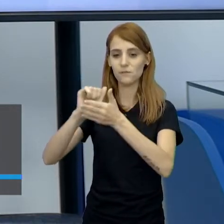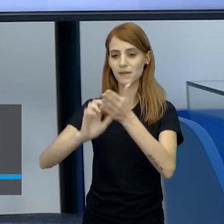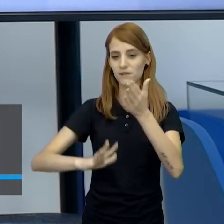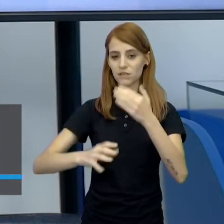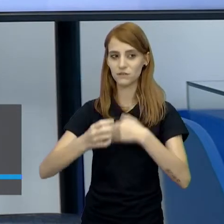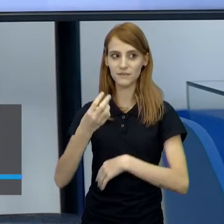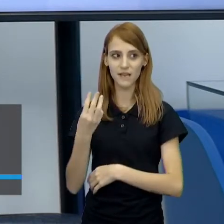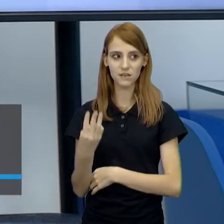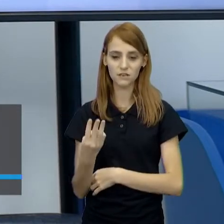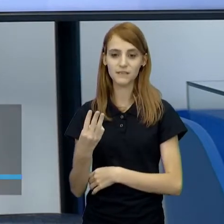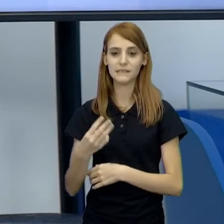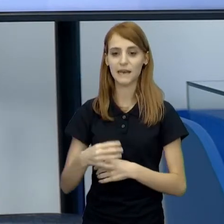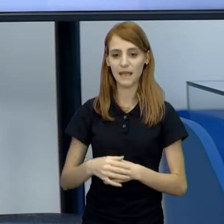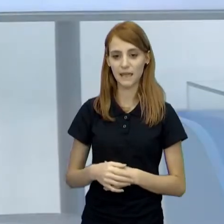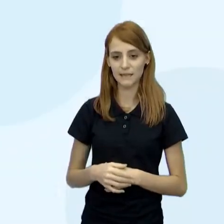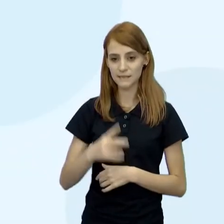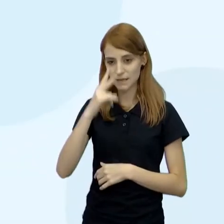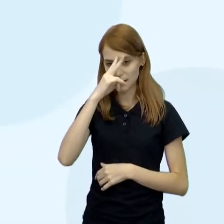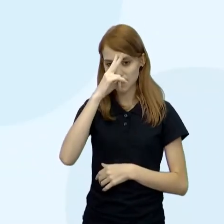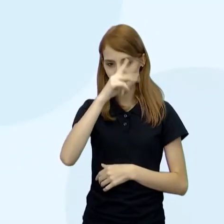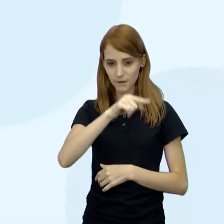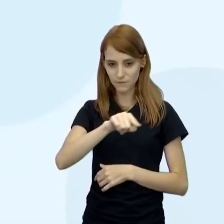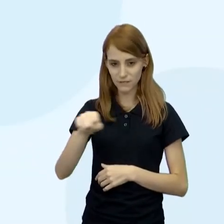3, lembrando que a introdução